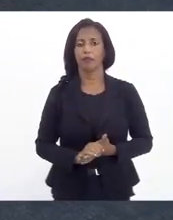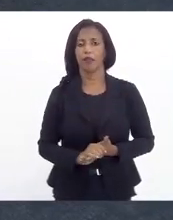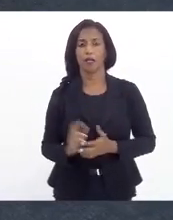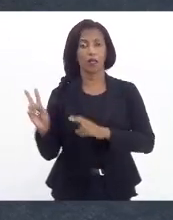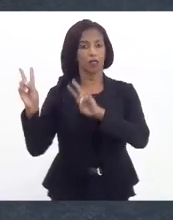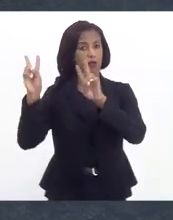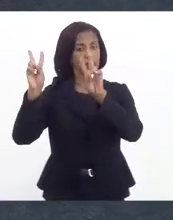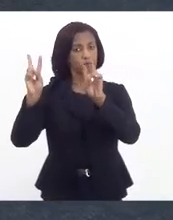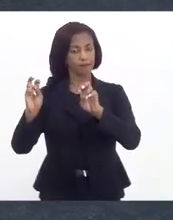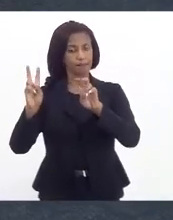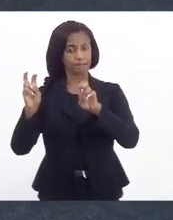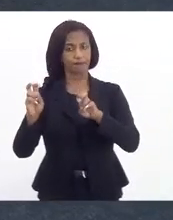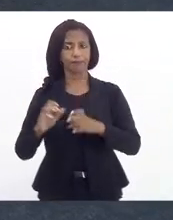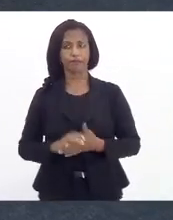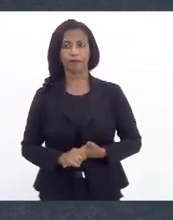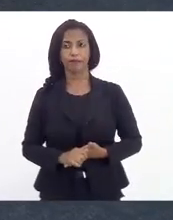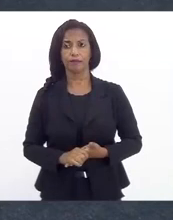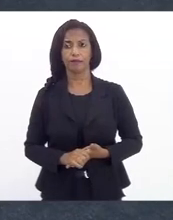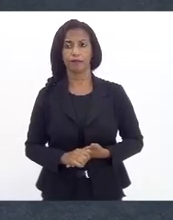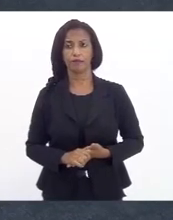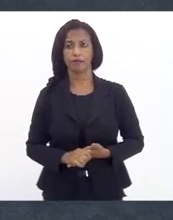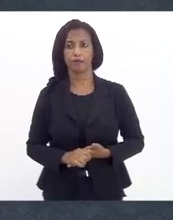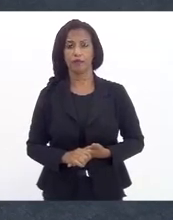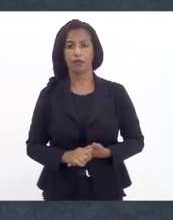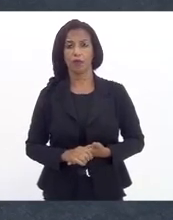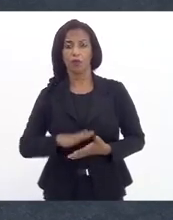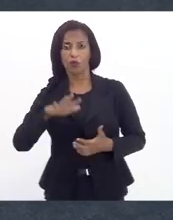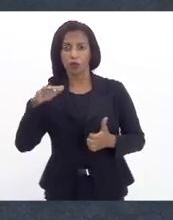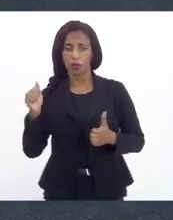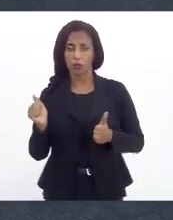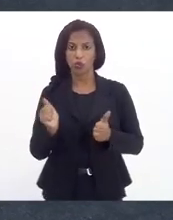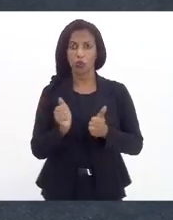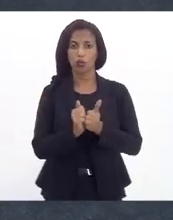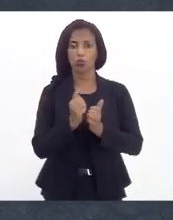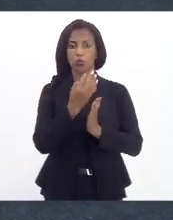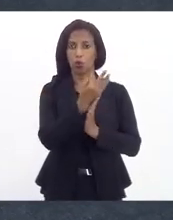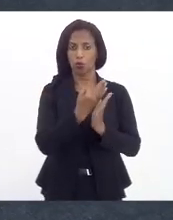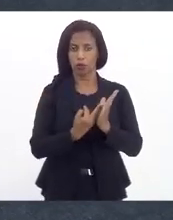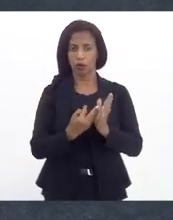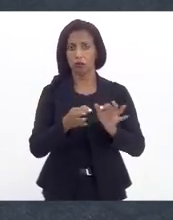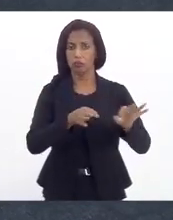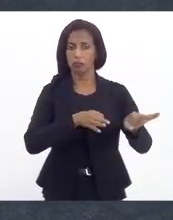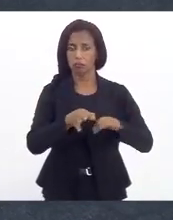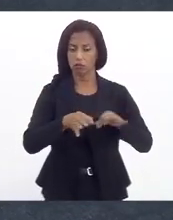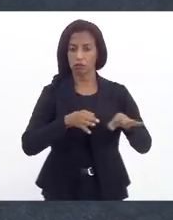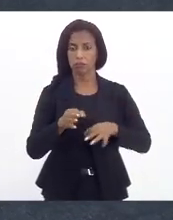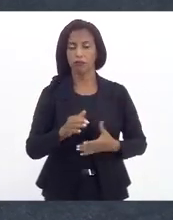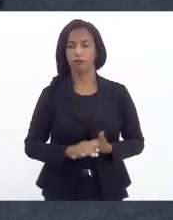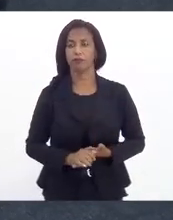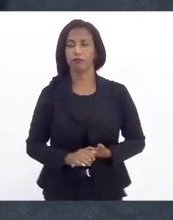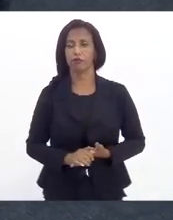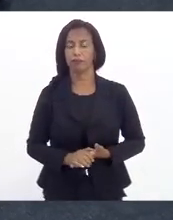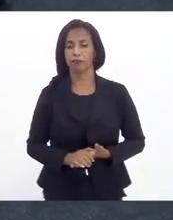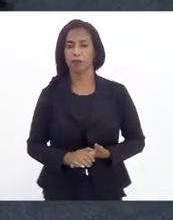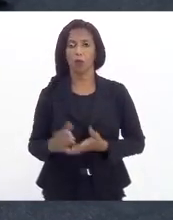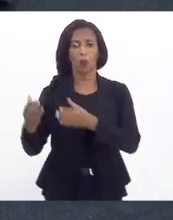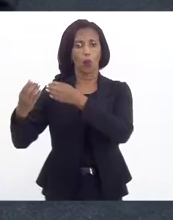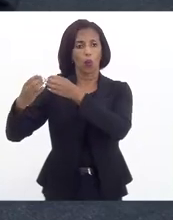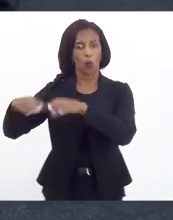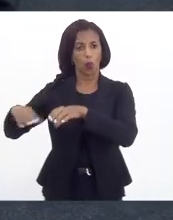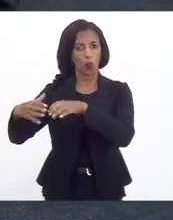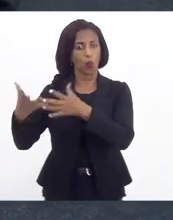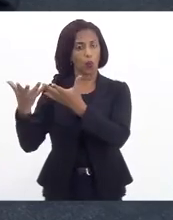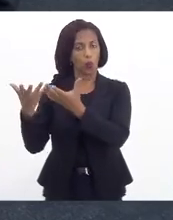tema fosse vislumbrado na adesão ao plano, que é o concurso e